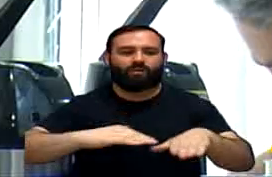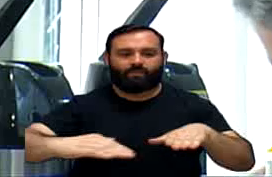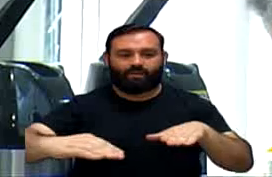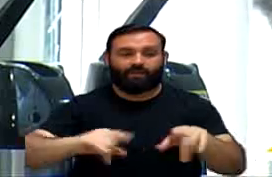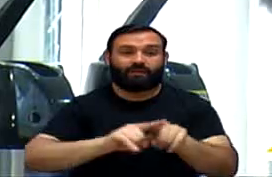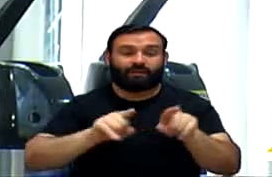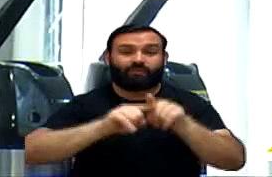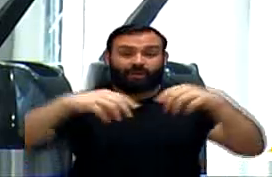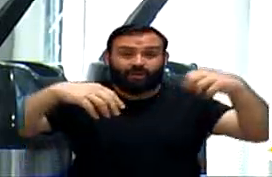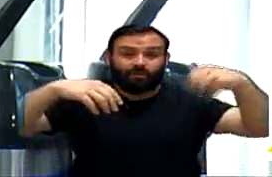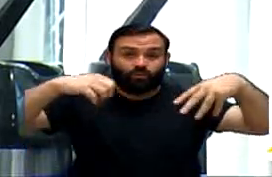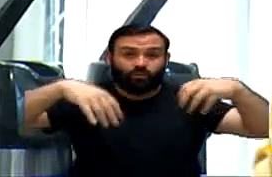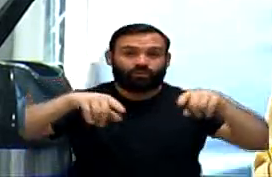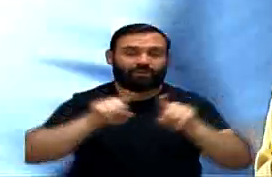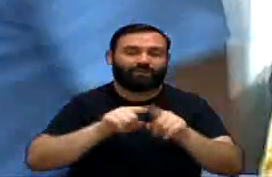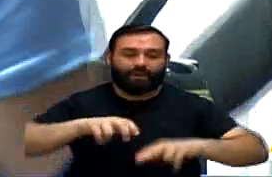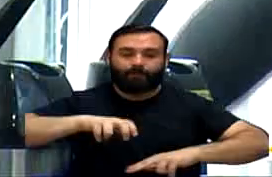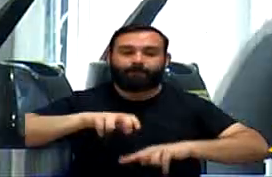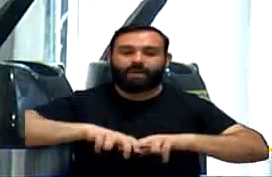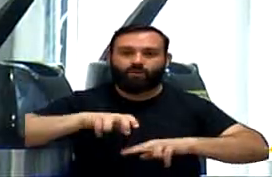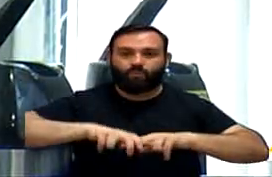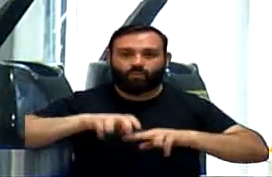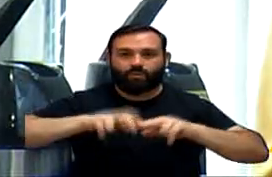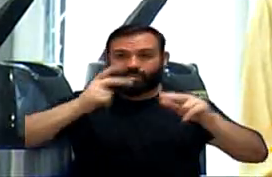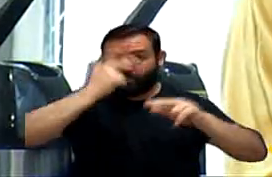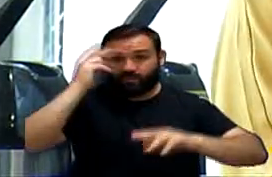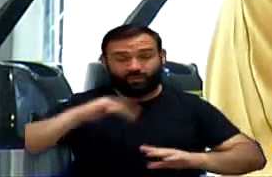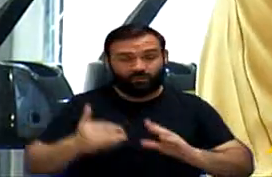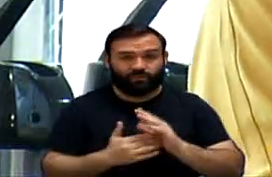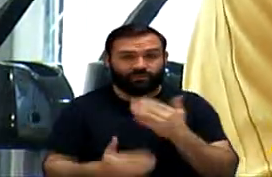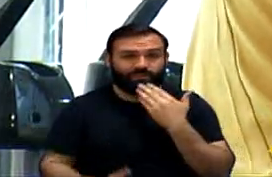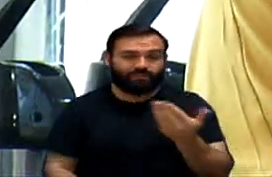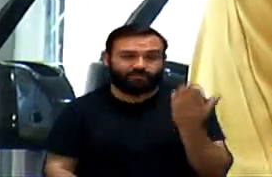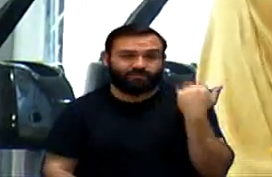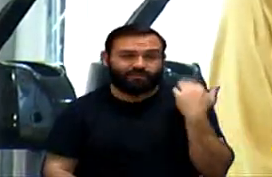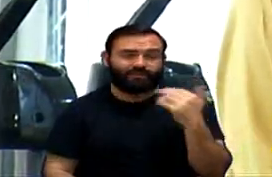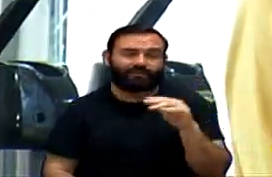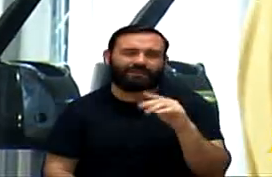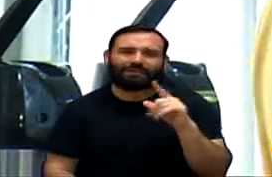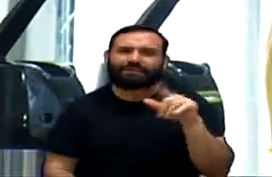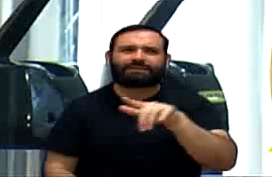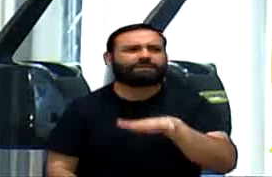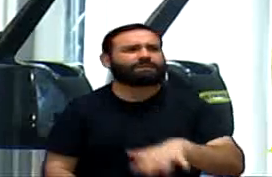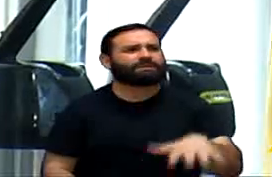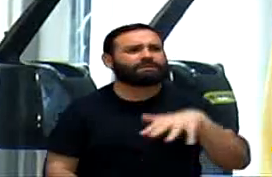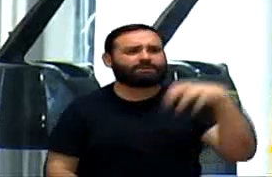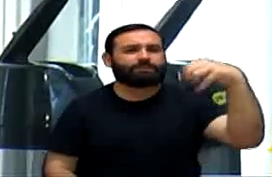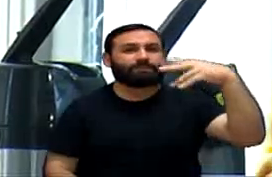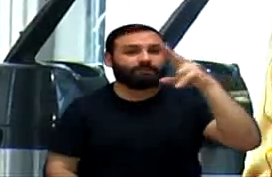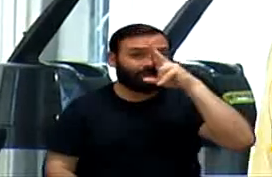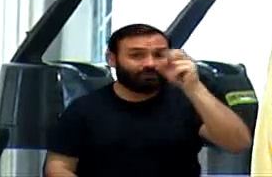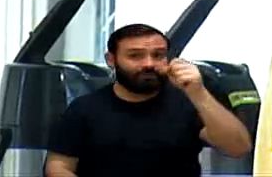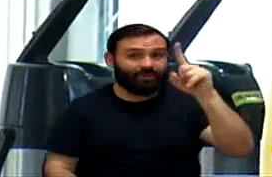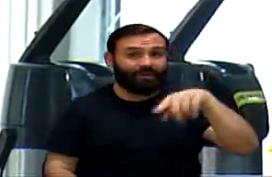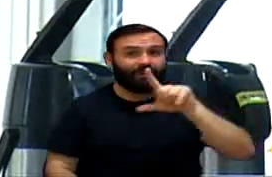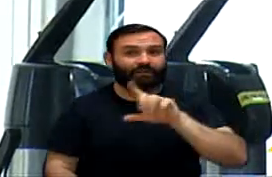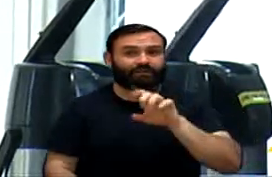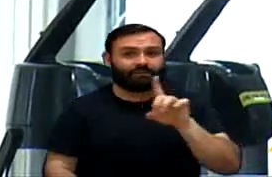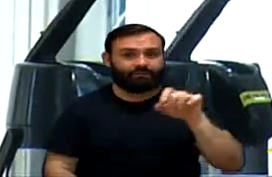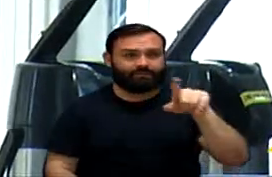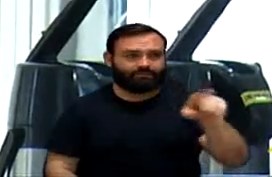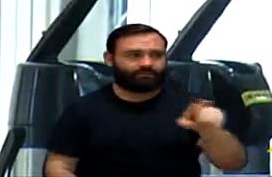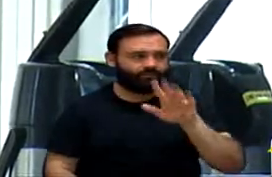iluminação e alguns bancos que é o que a comunidade tinha solicitado ficou super iluminado ali foi lâmpada LED